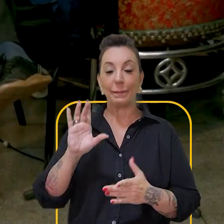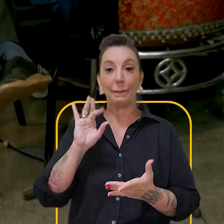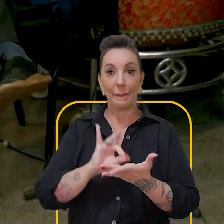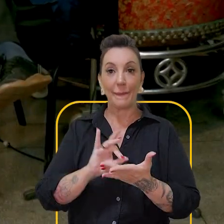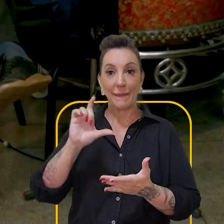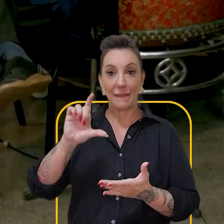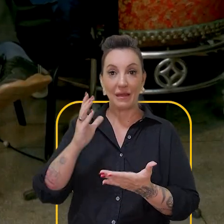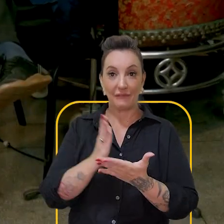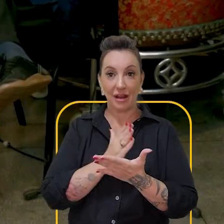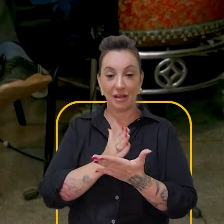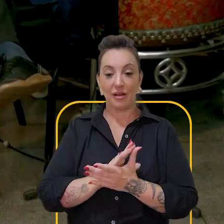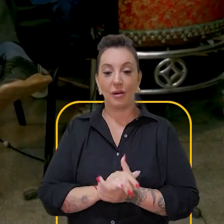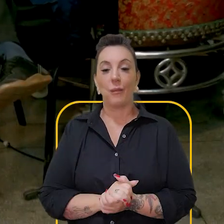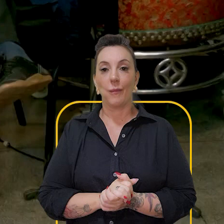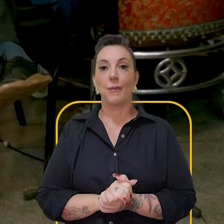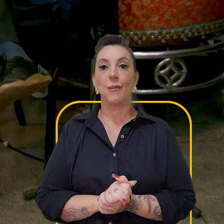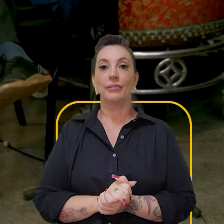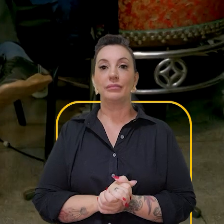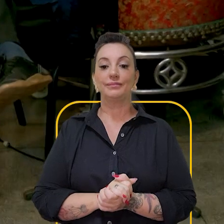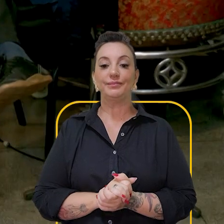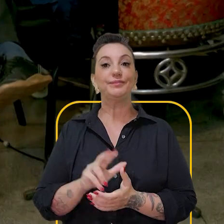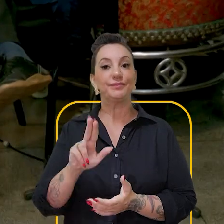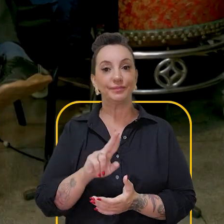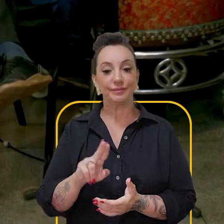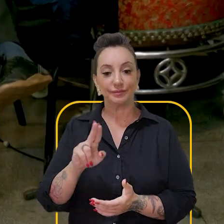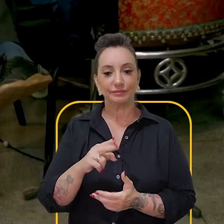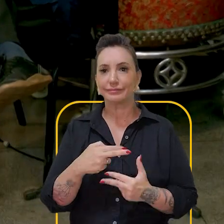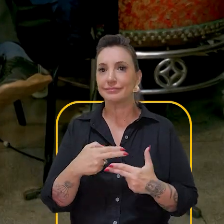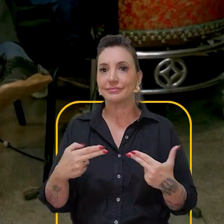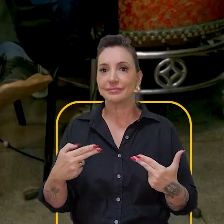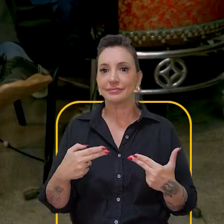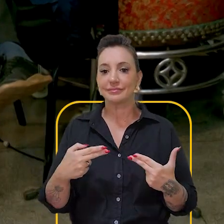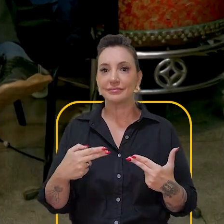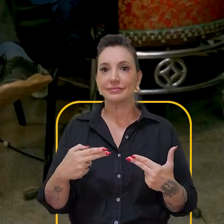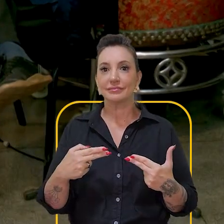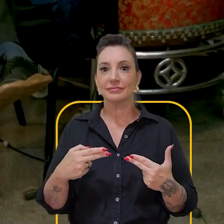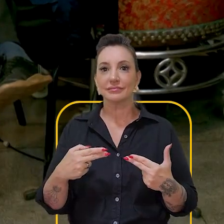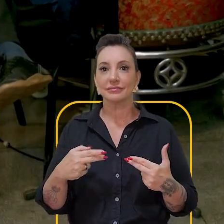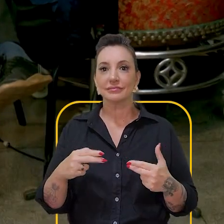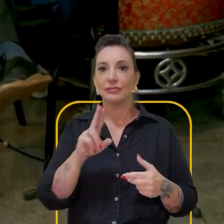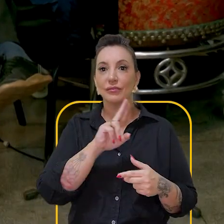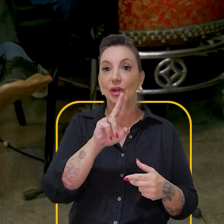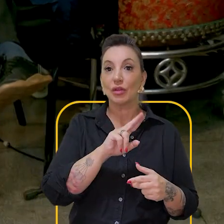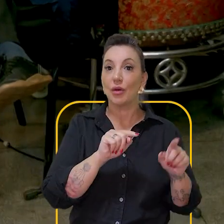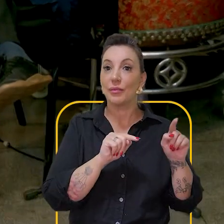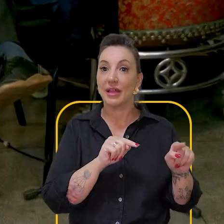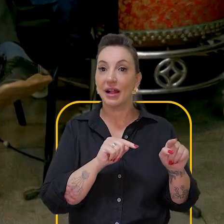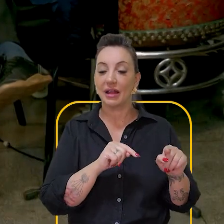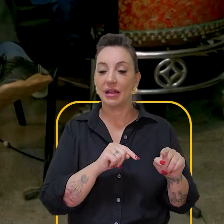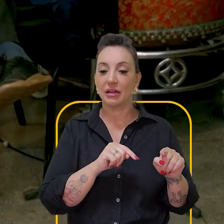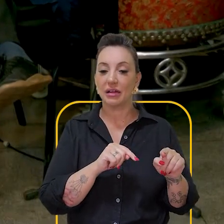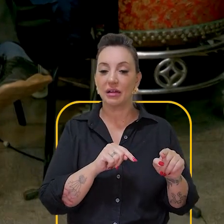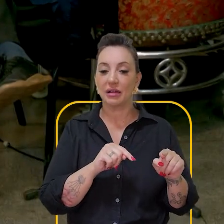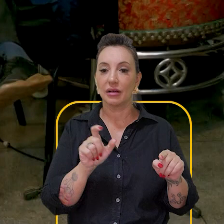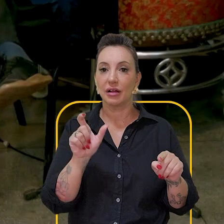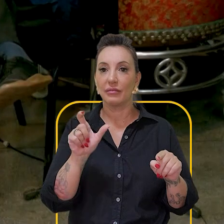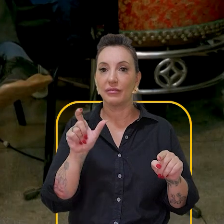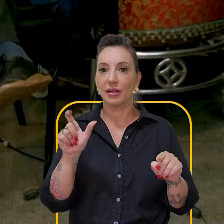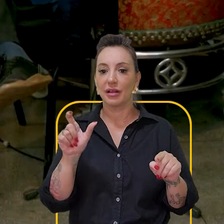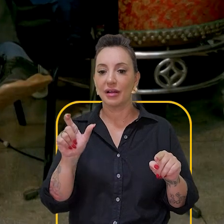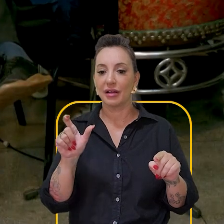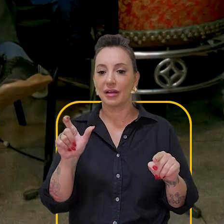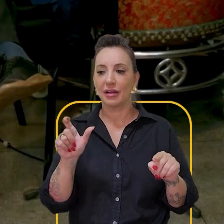dali com pronúncia que depois que eu comecei a treinar karatê eu descobri que as pronúncias estavam erradas mas em